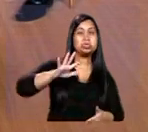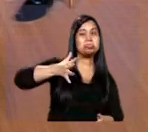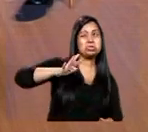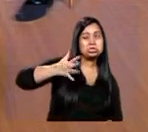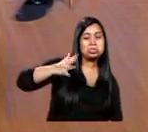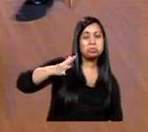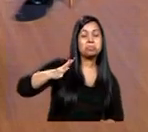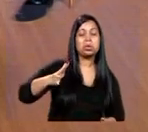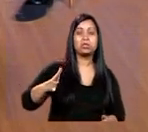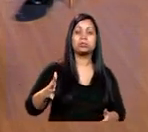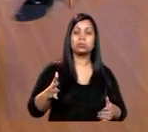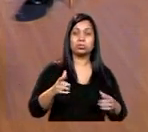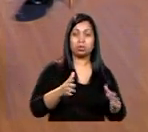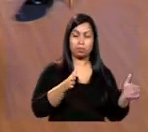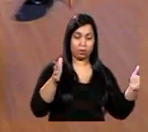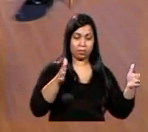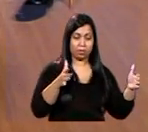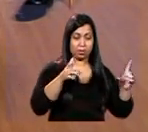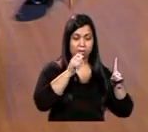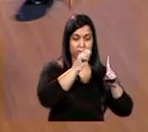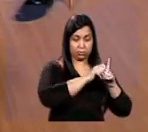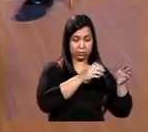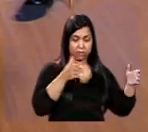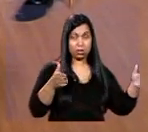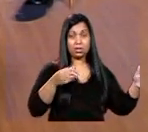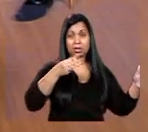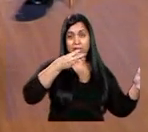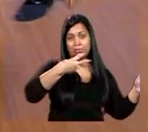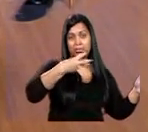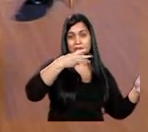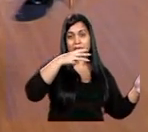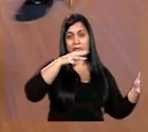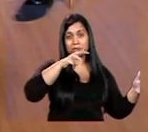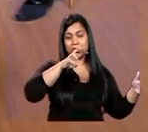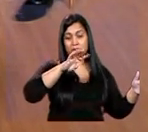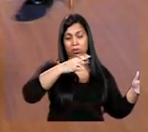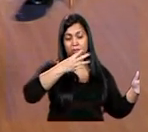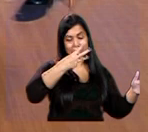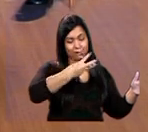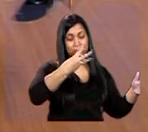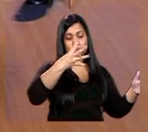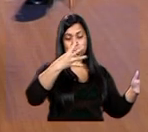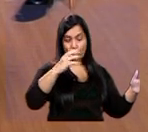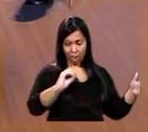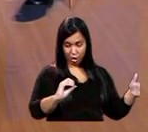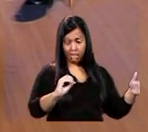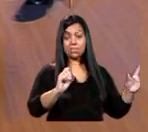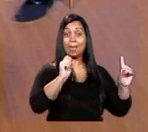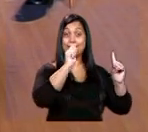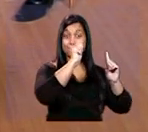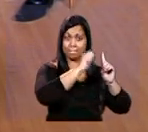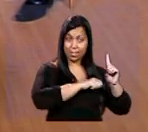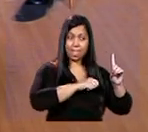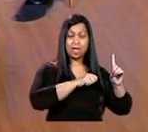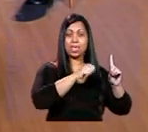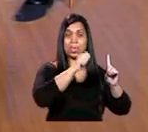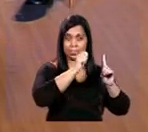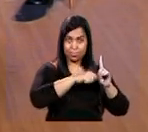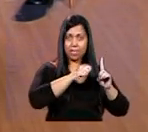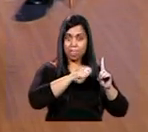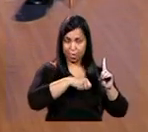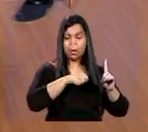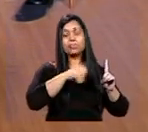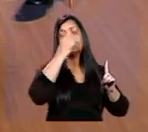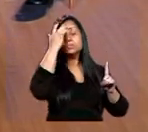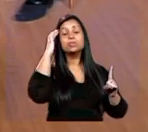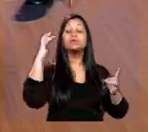temos uma média do primeiro semestre de 2019, uma média de 340 a 345 pacientes mês cadastrado. É um